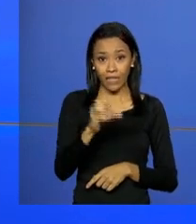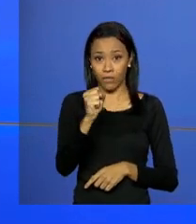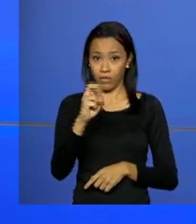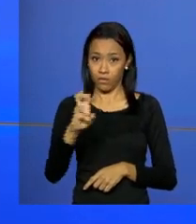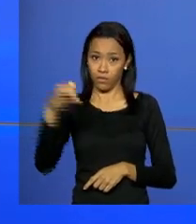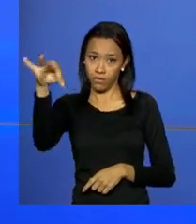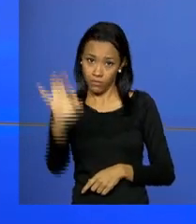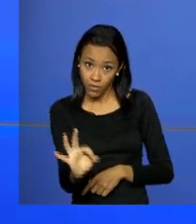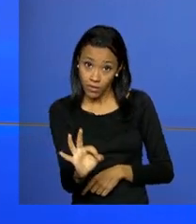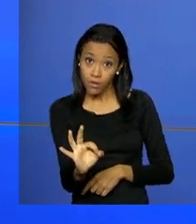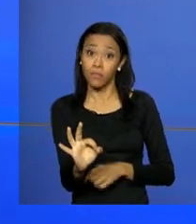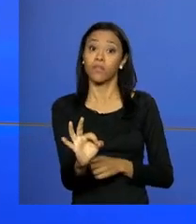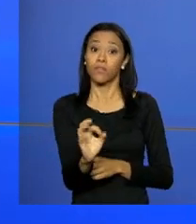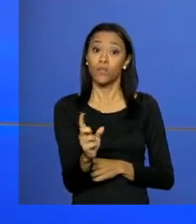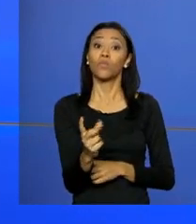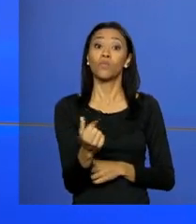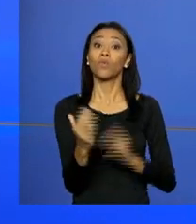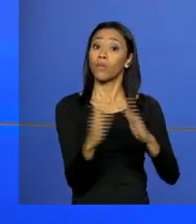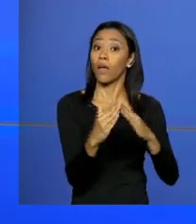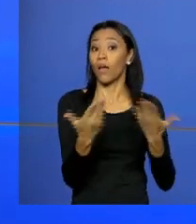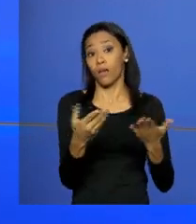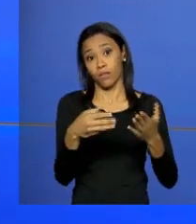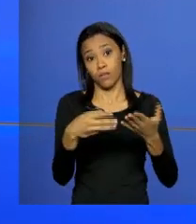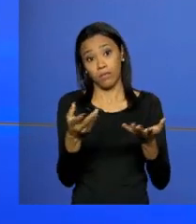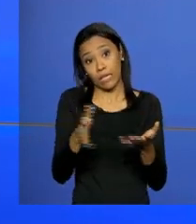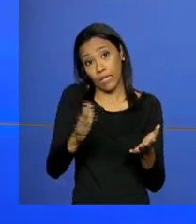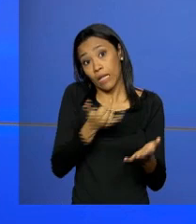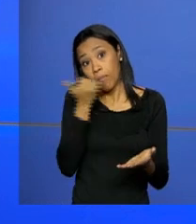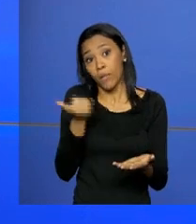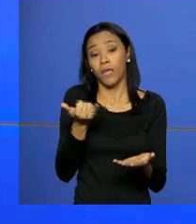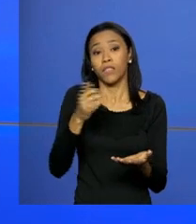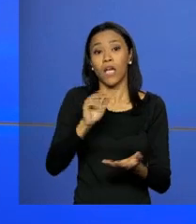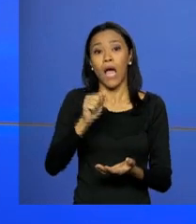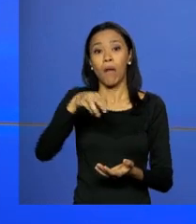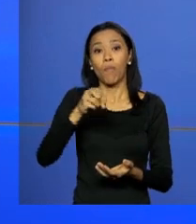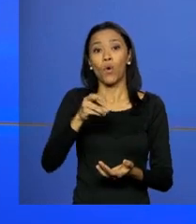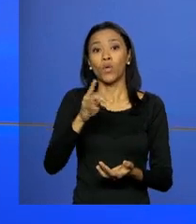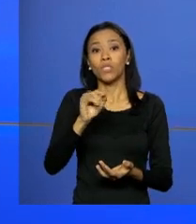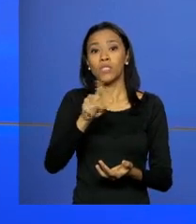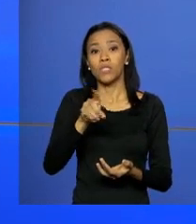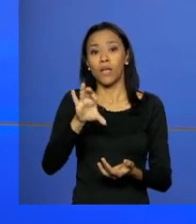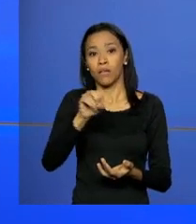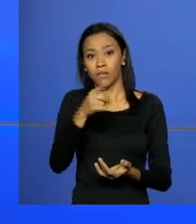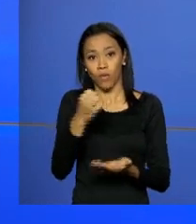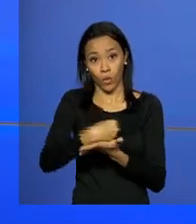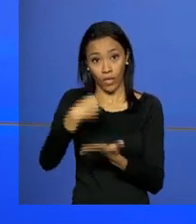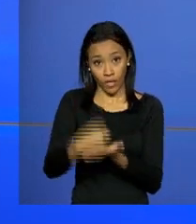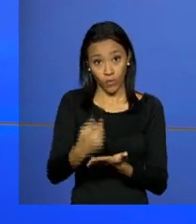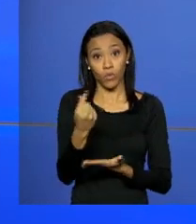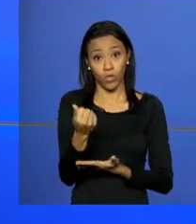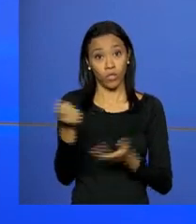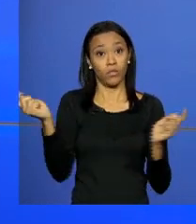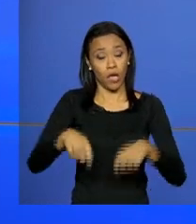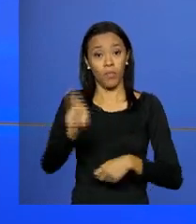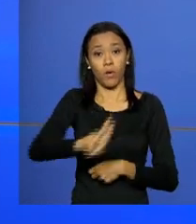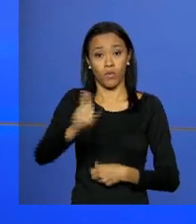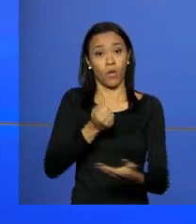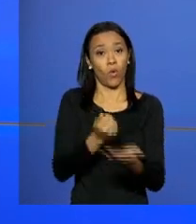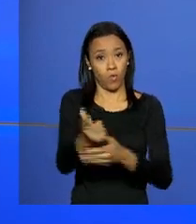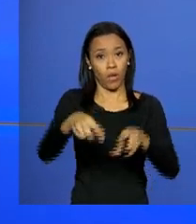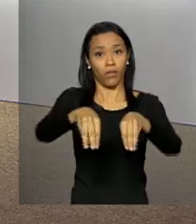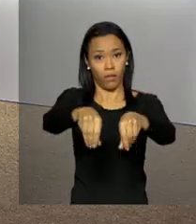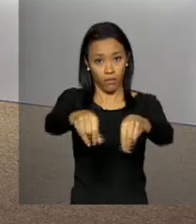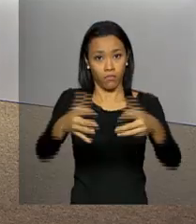85% do bem dependendo do sistema de amortização contratado o dinheiro também pode ser usado para compra de